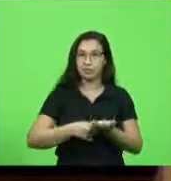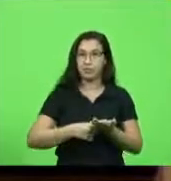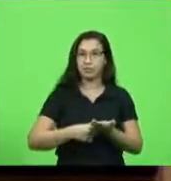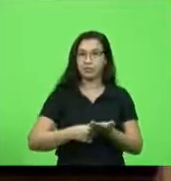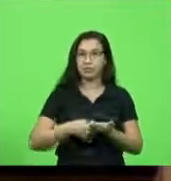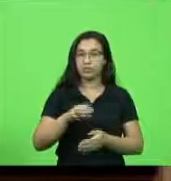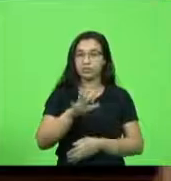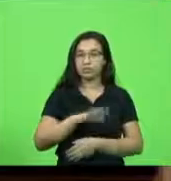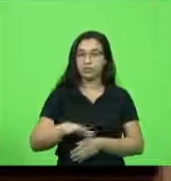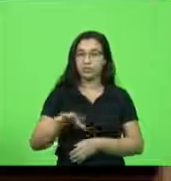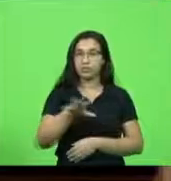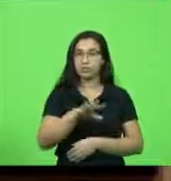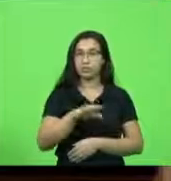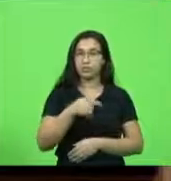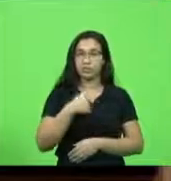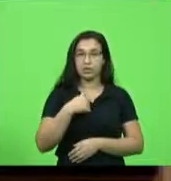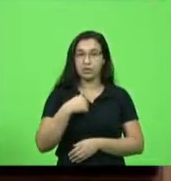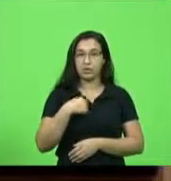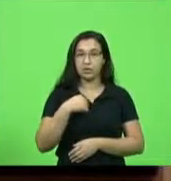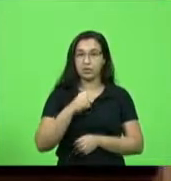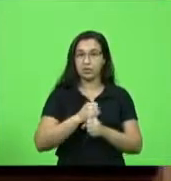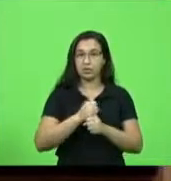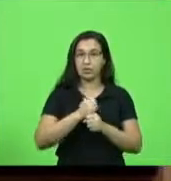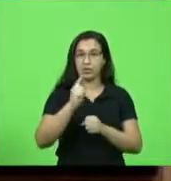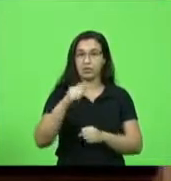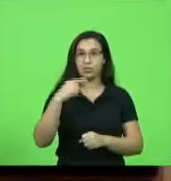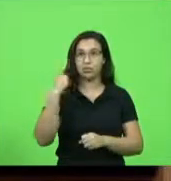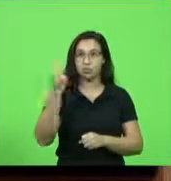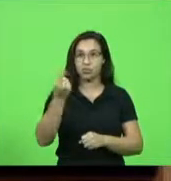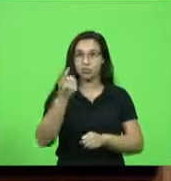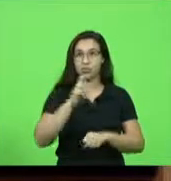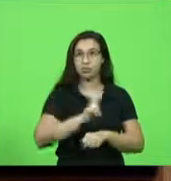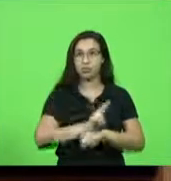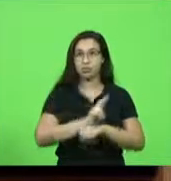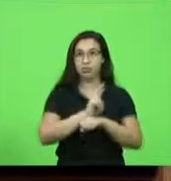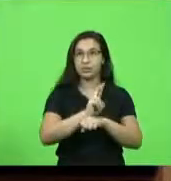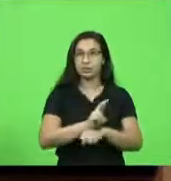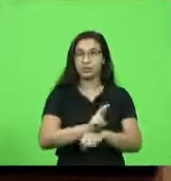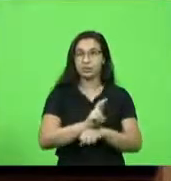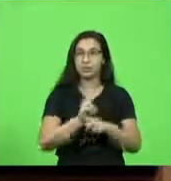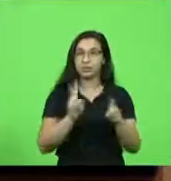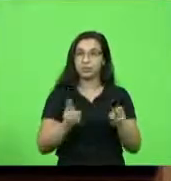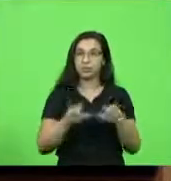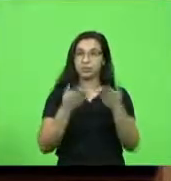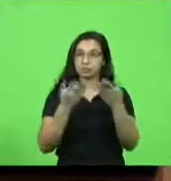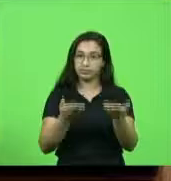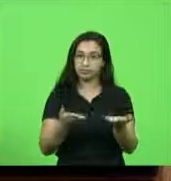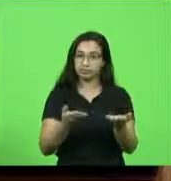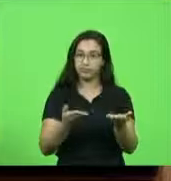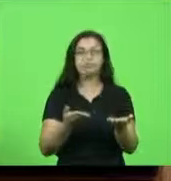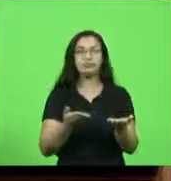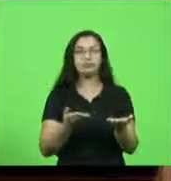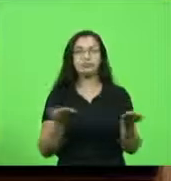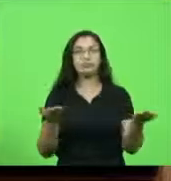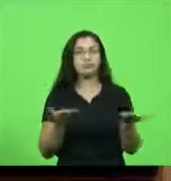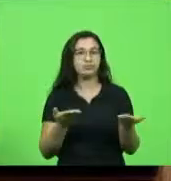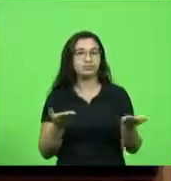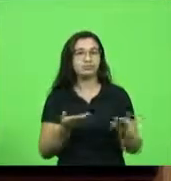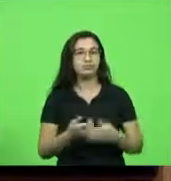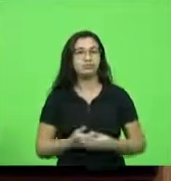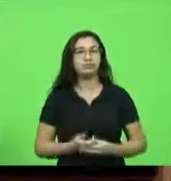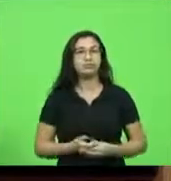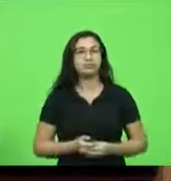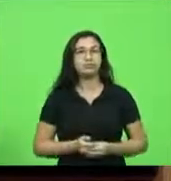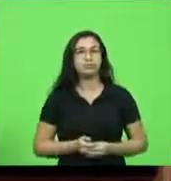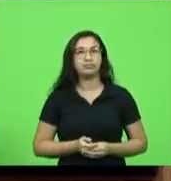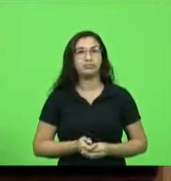Intracorpores, estarei no próximo ano também representando da mesma grandeza que a Vossa Senhoria está fazendo neste momento.